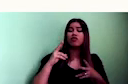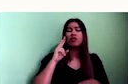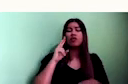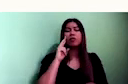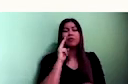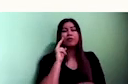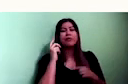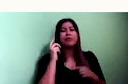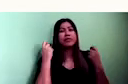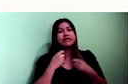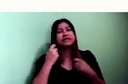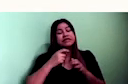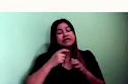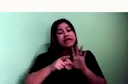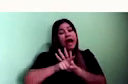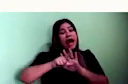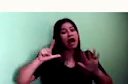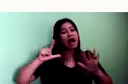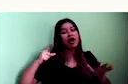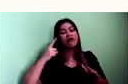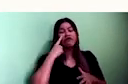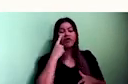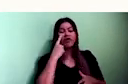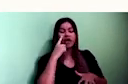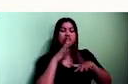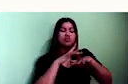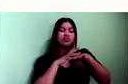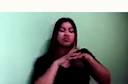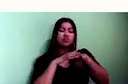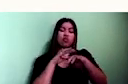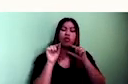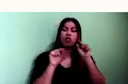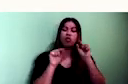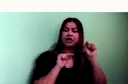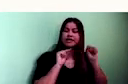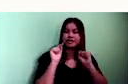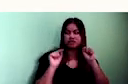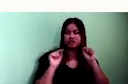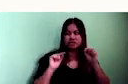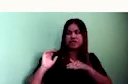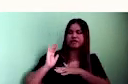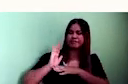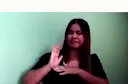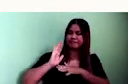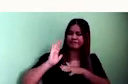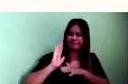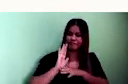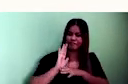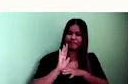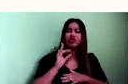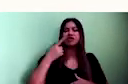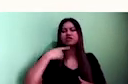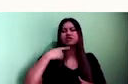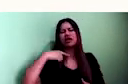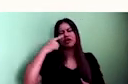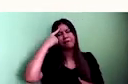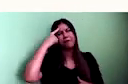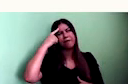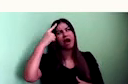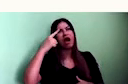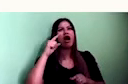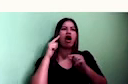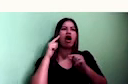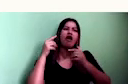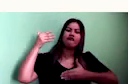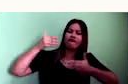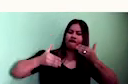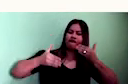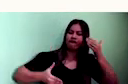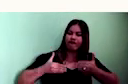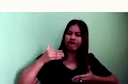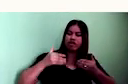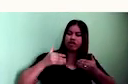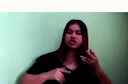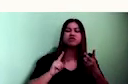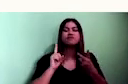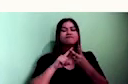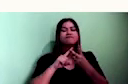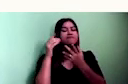doença apenas e passa a tratar o indivíduo como um todo. Então, a gente leva em conta aspectos físicos, aspectos